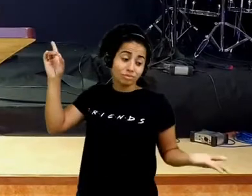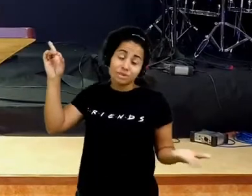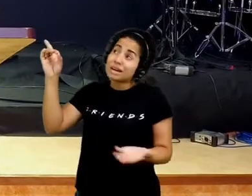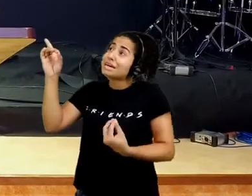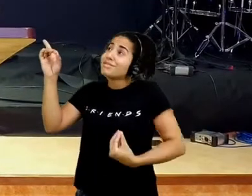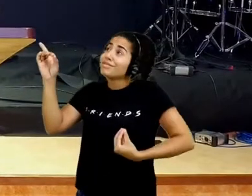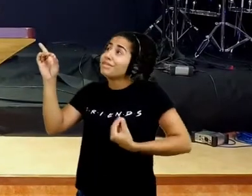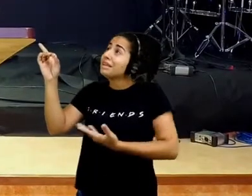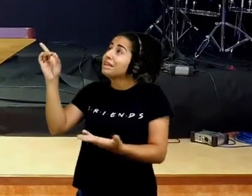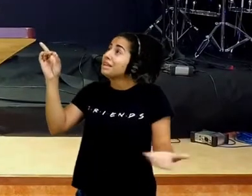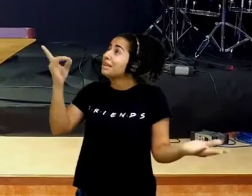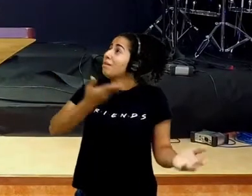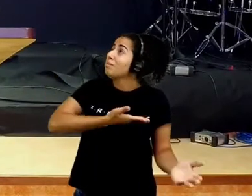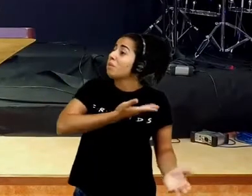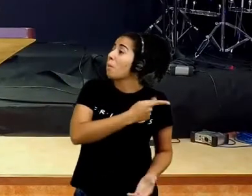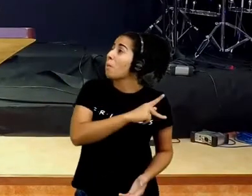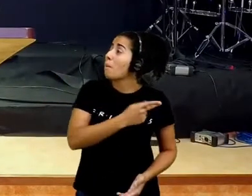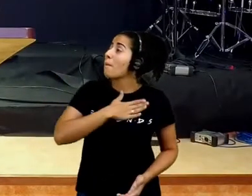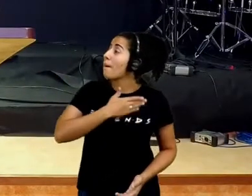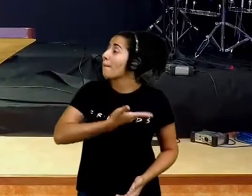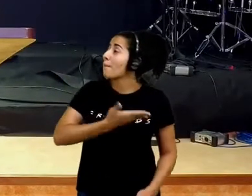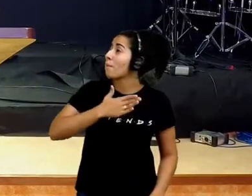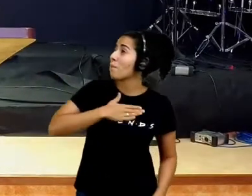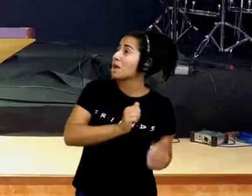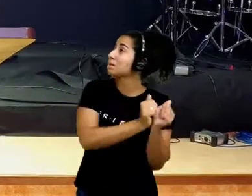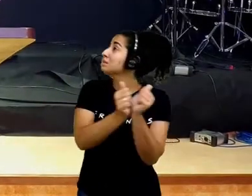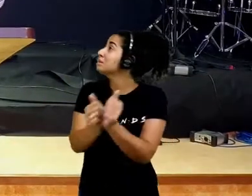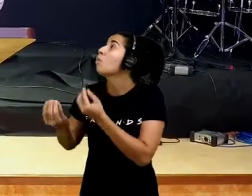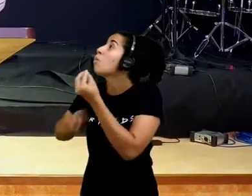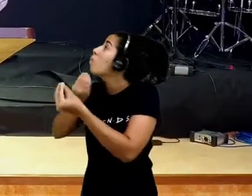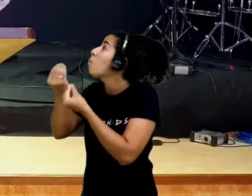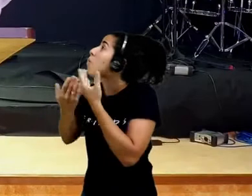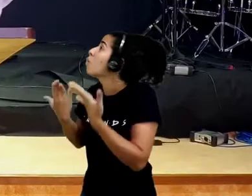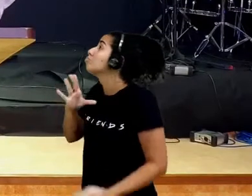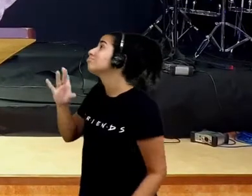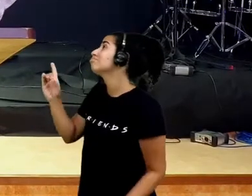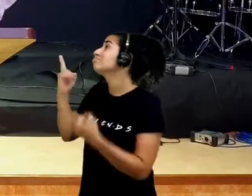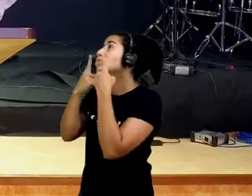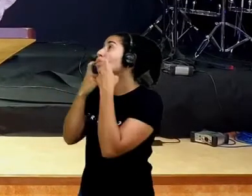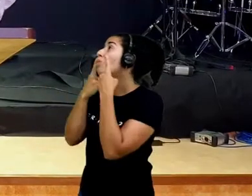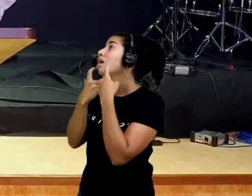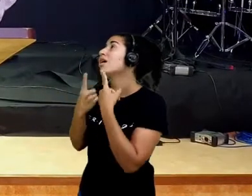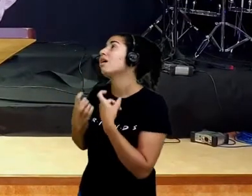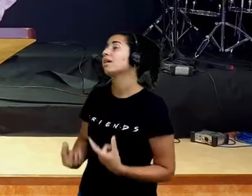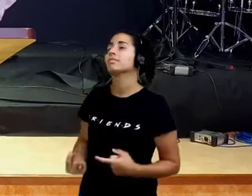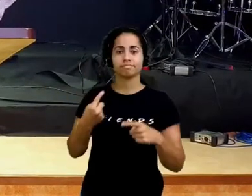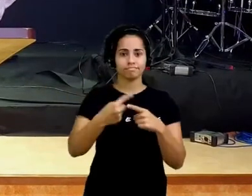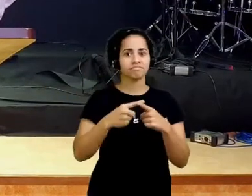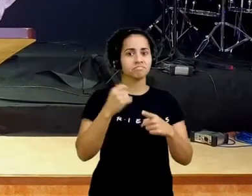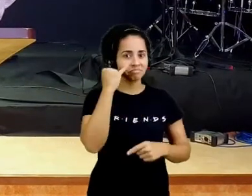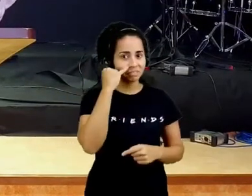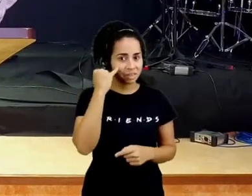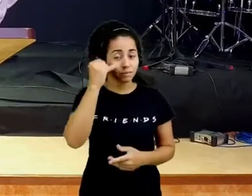situação, este quadro vivido pelo israelita diante do Senhor, porque Jeremias, querido,